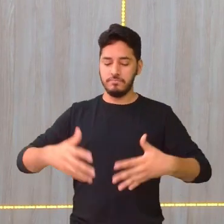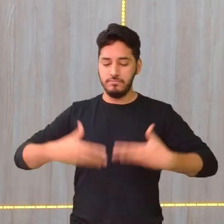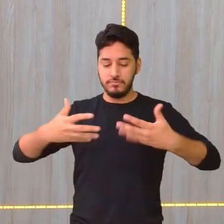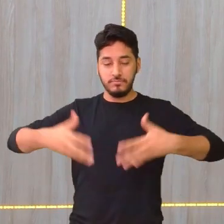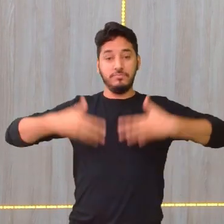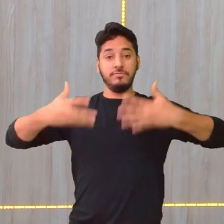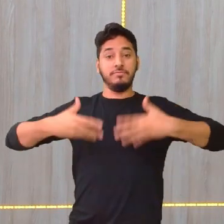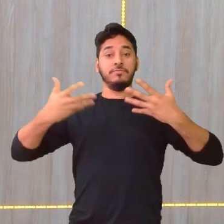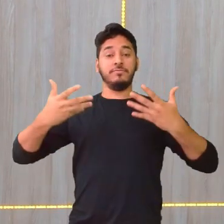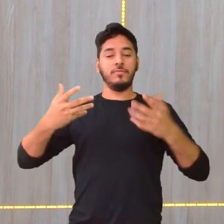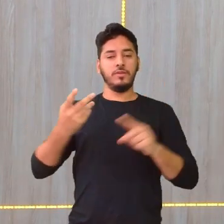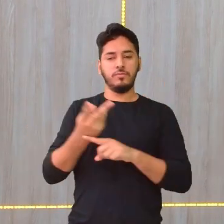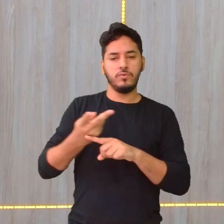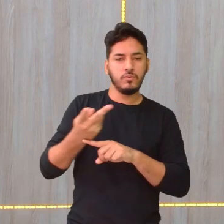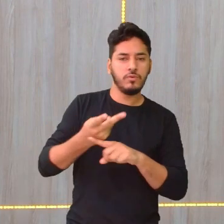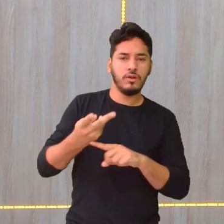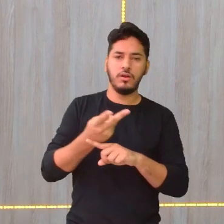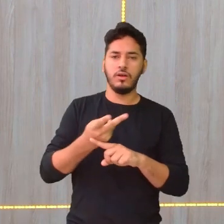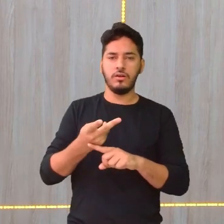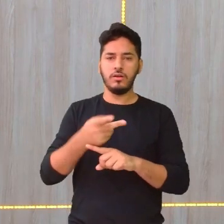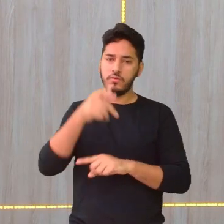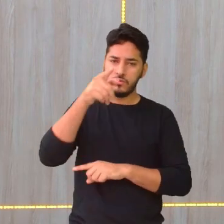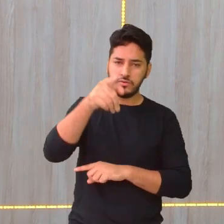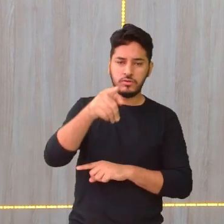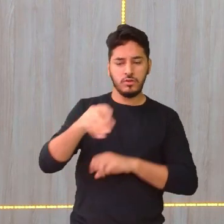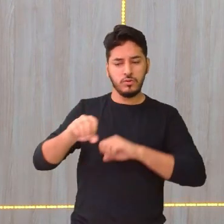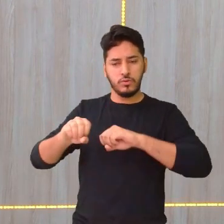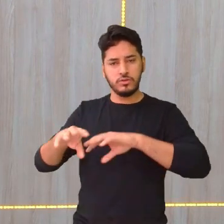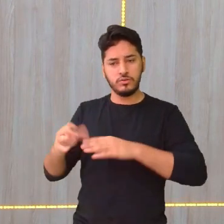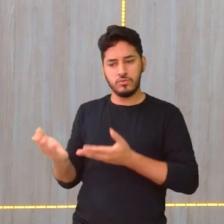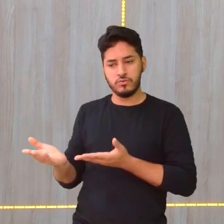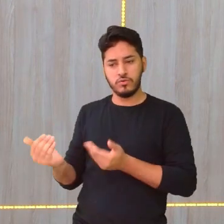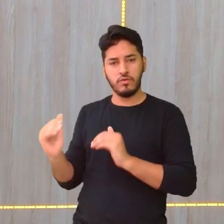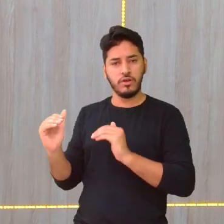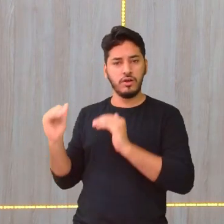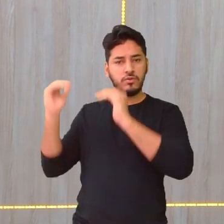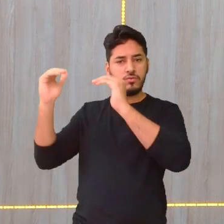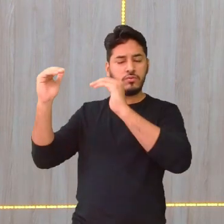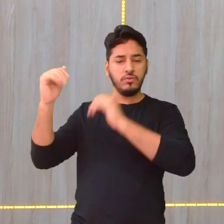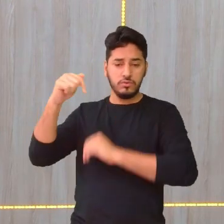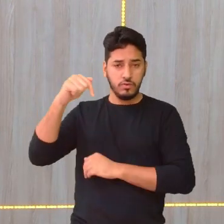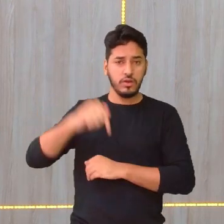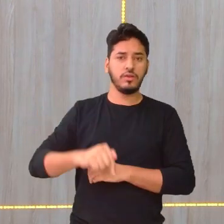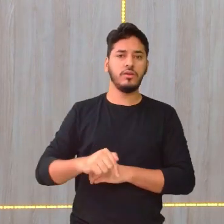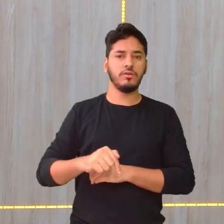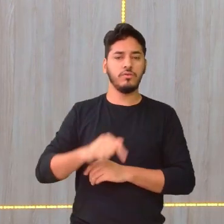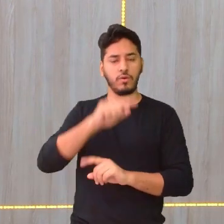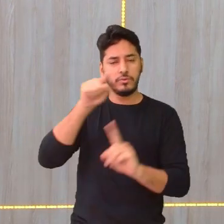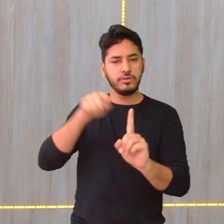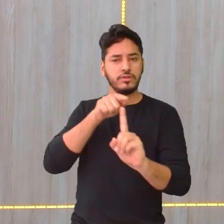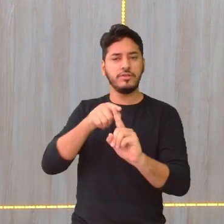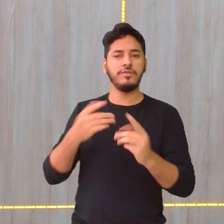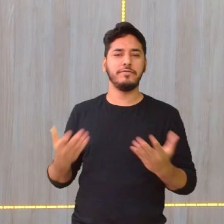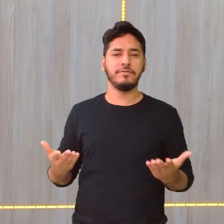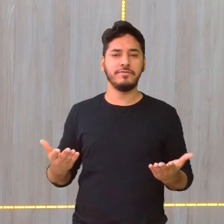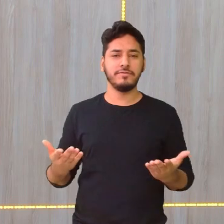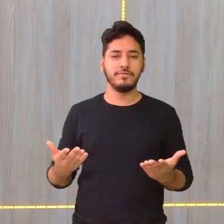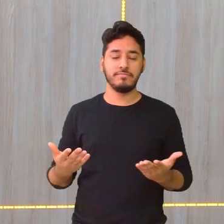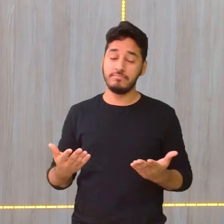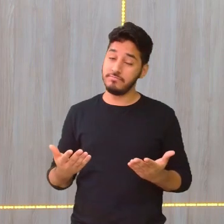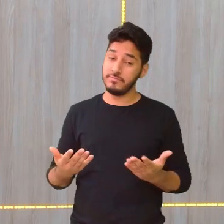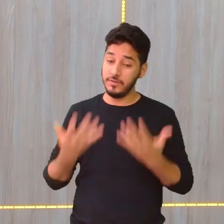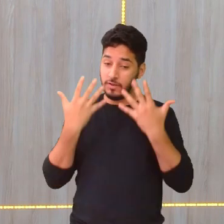né, de buscar sempre. Vocês estão na educação de jovens e adultos, né, estão aqui com objetivos. Então, vamos